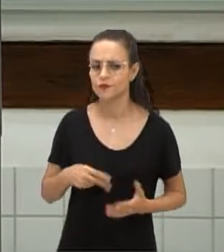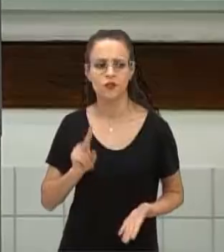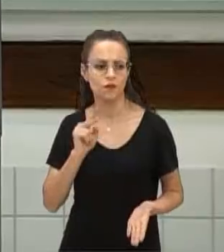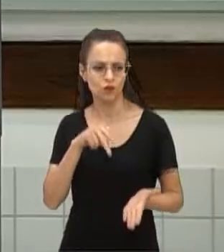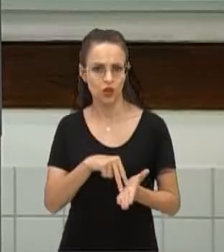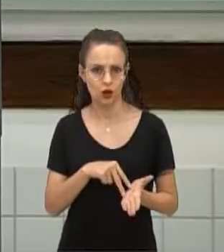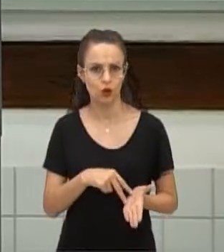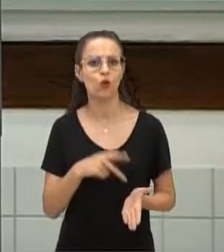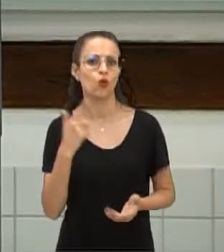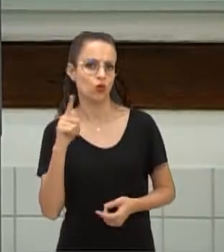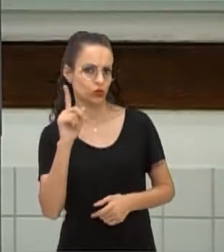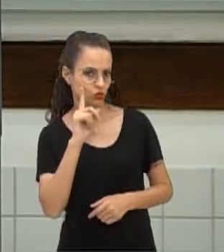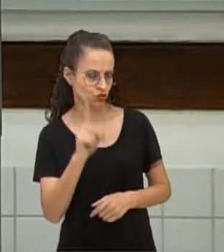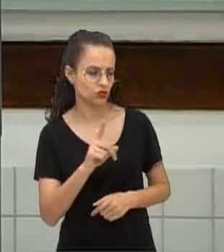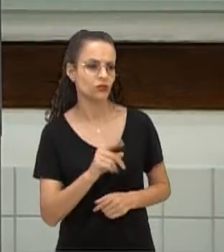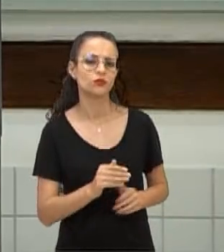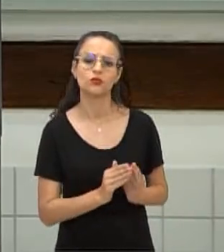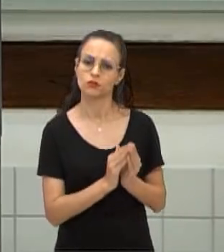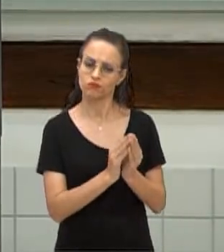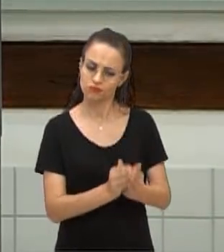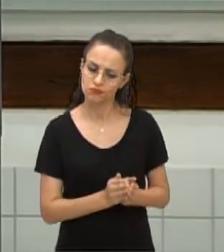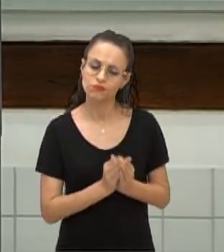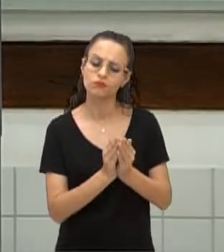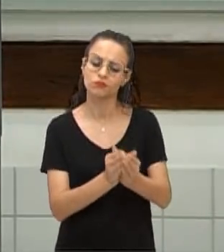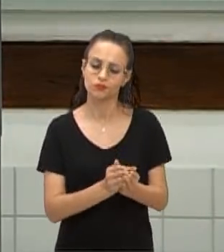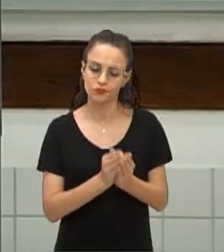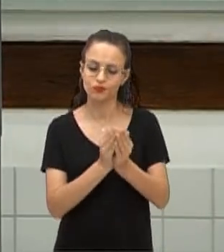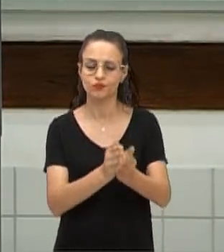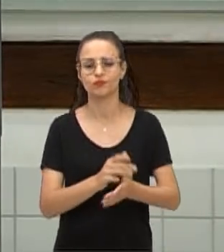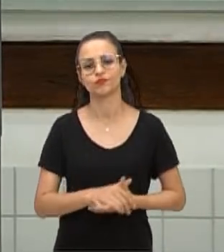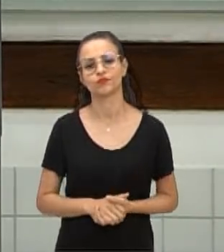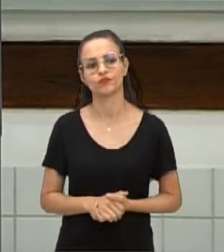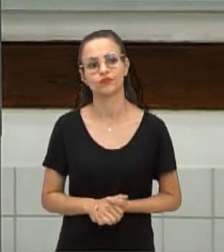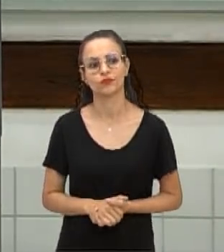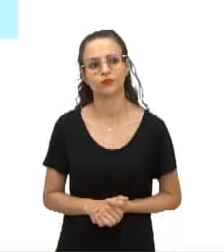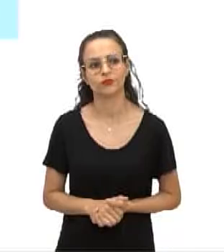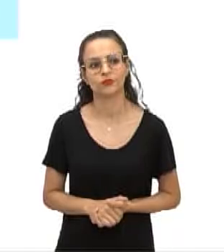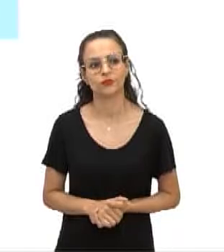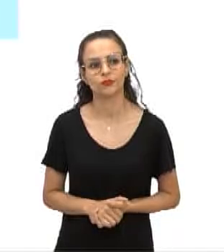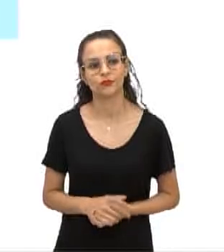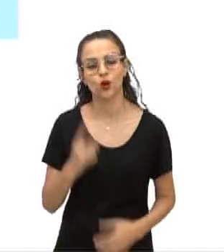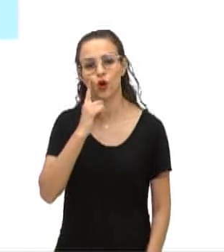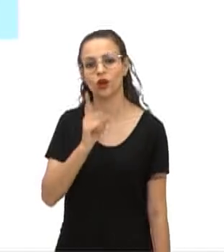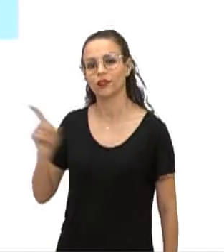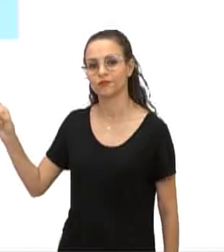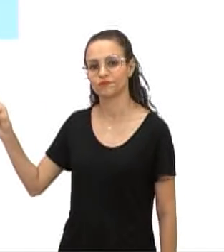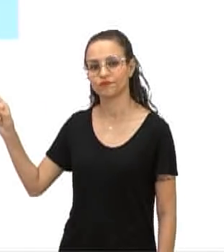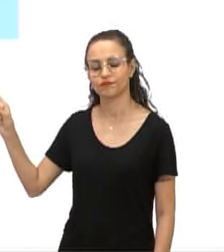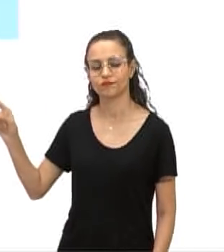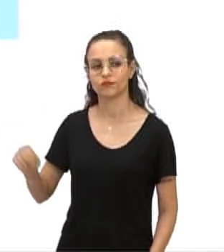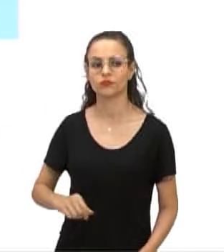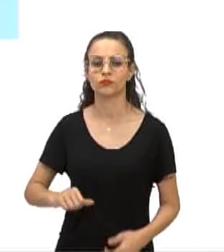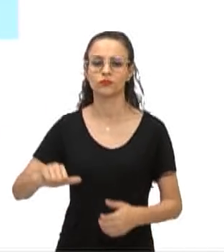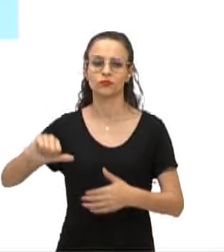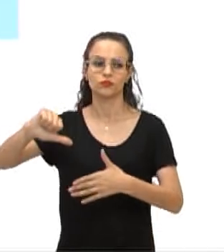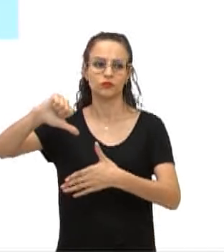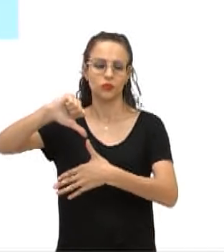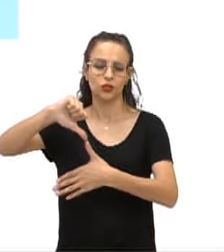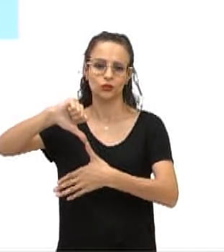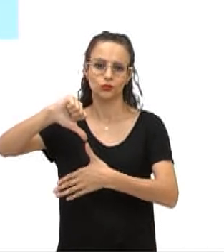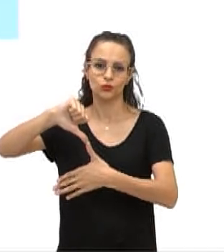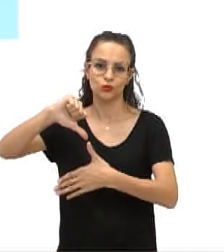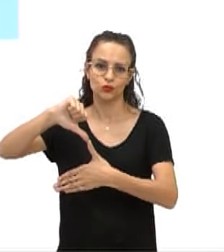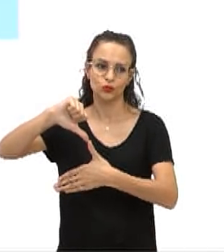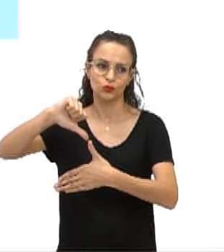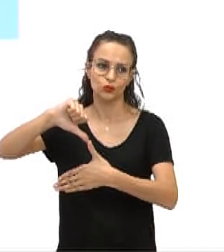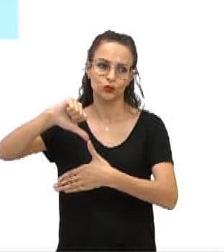os outros foram navegando, velejando. Por onde eles passaram aí, América do Sul, passaram por vários